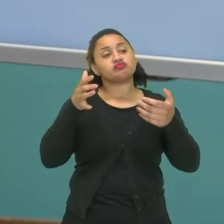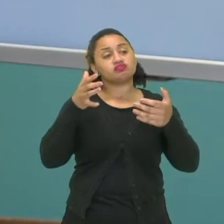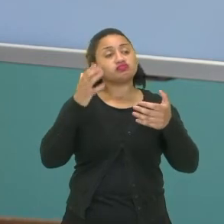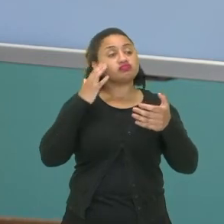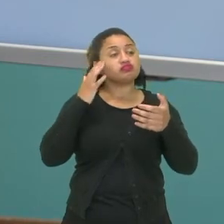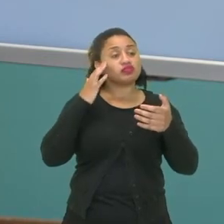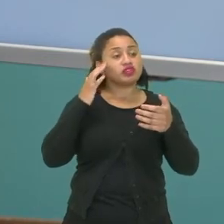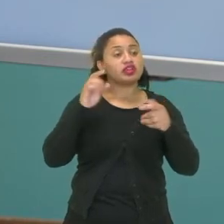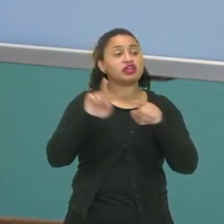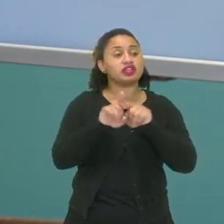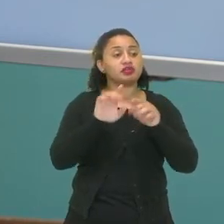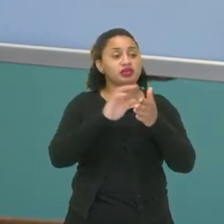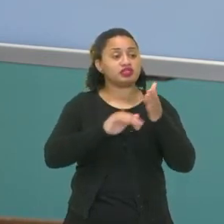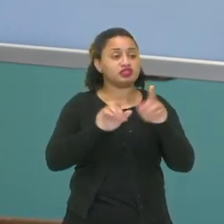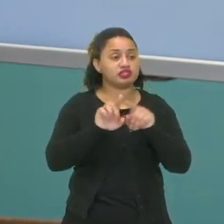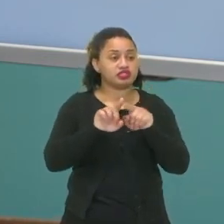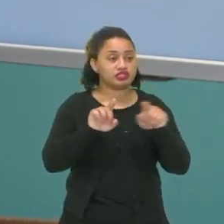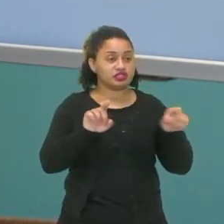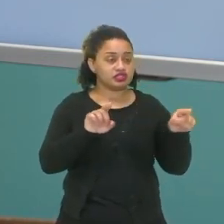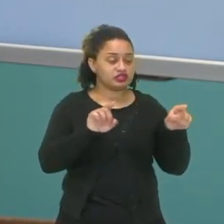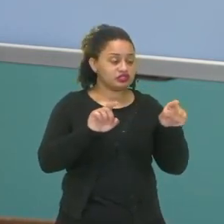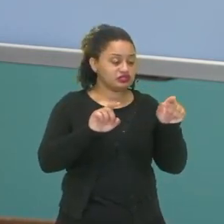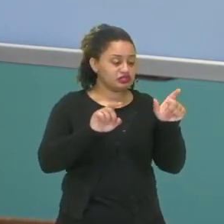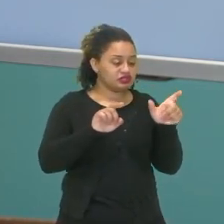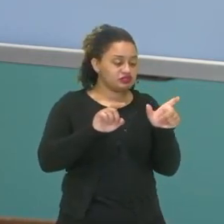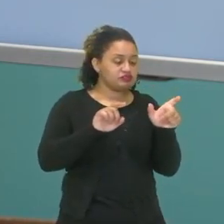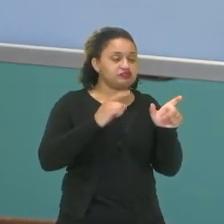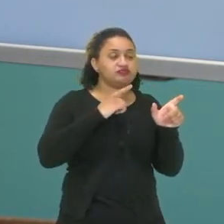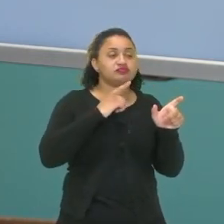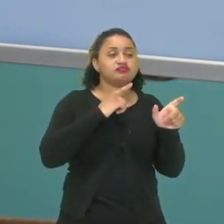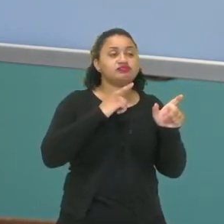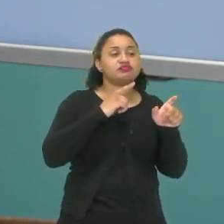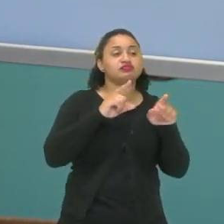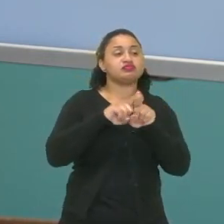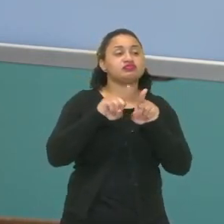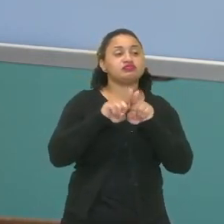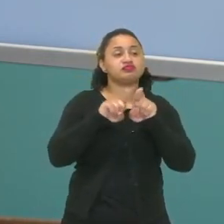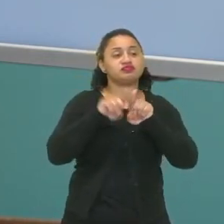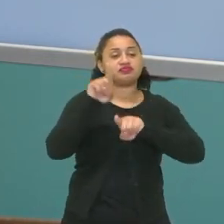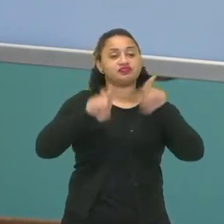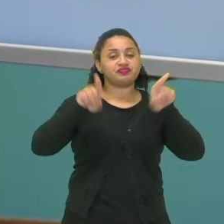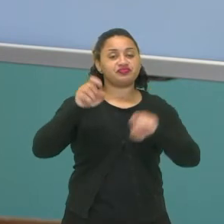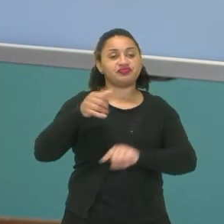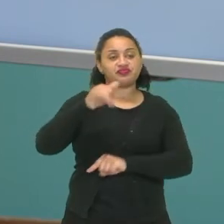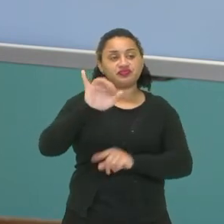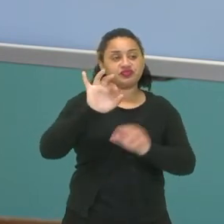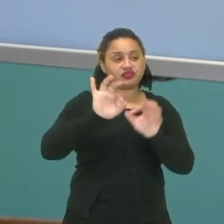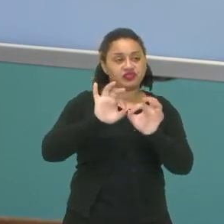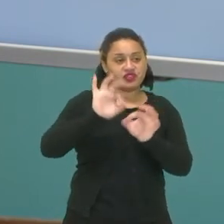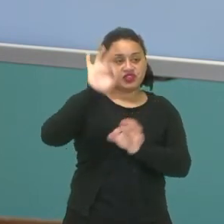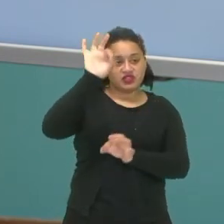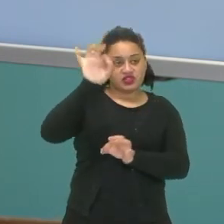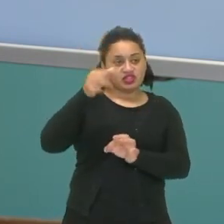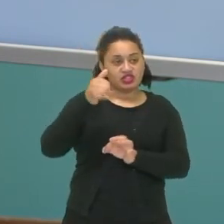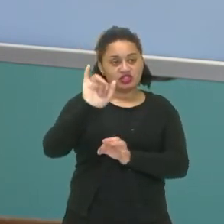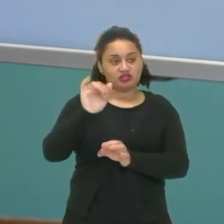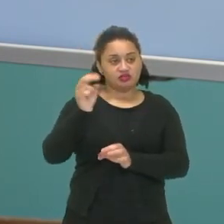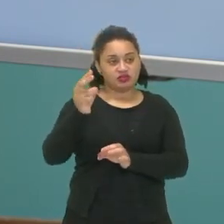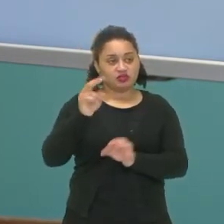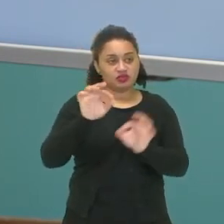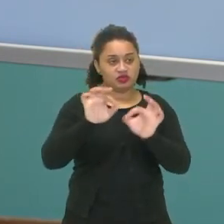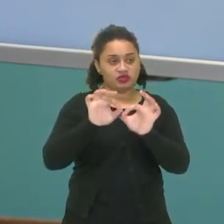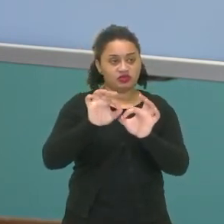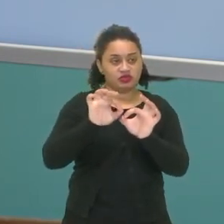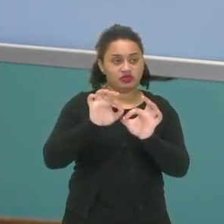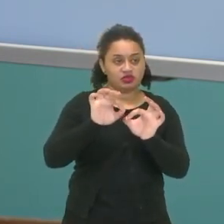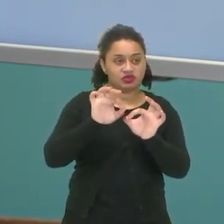essa distância que é o X1. A mesma coisa a variação de Y. Essa distância é o Y2 e aqui é o